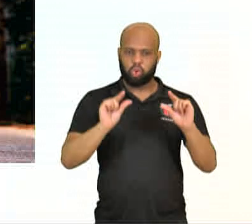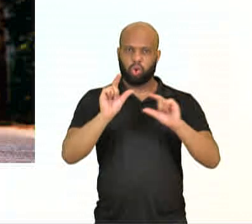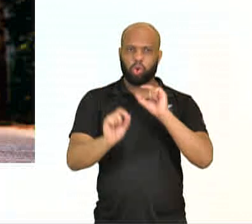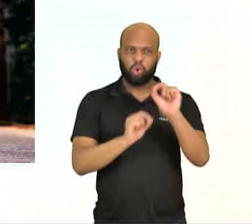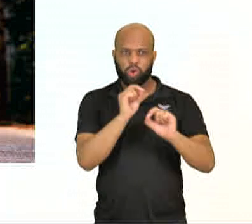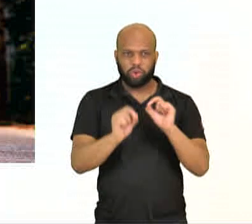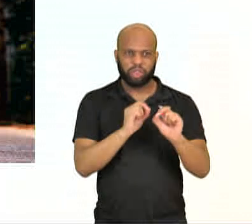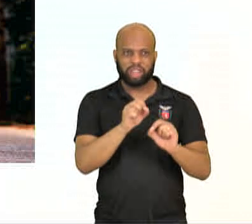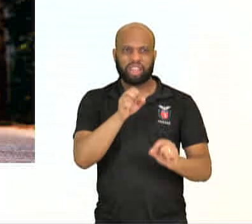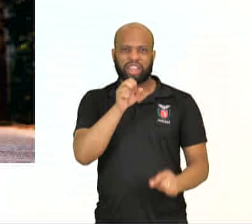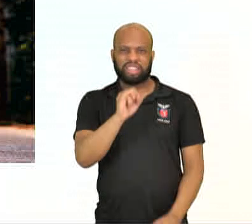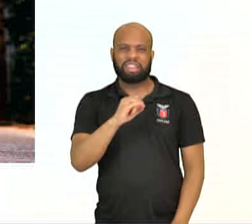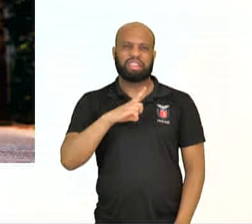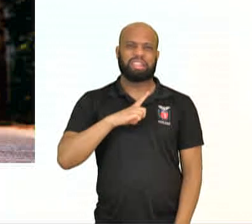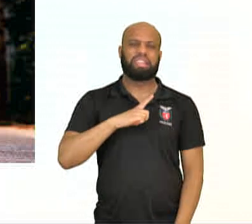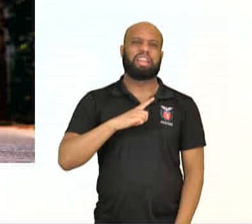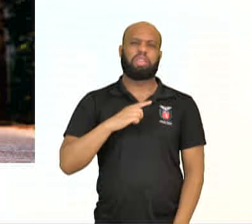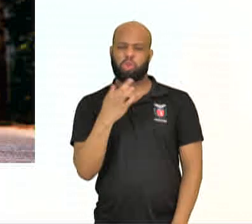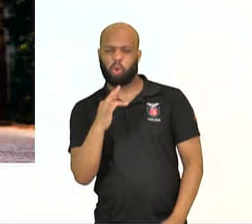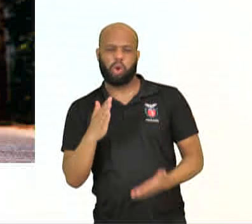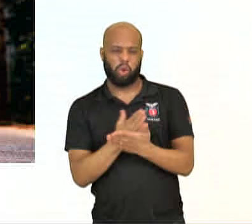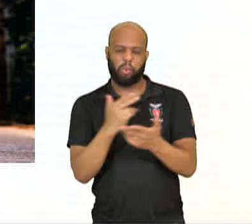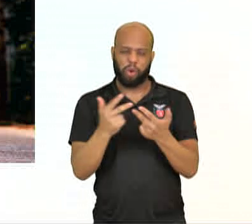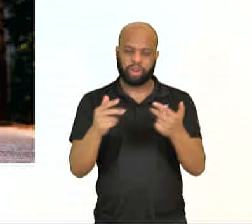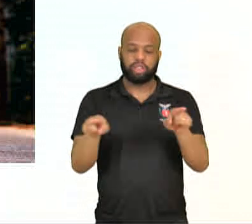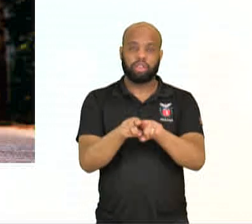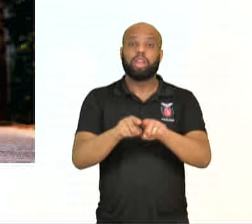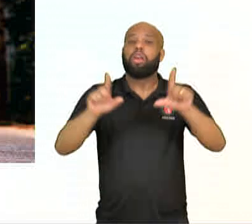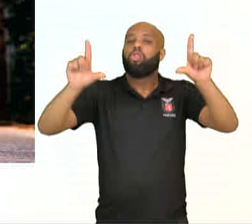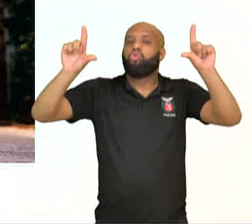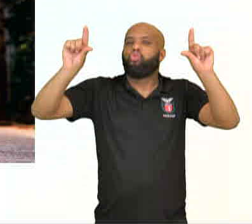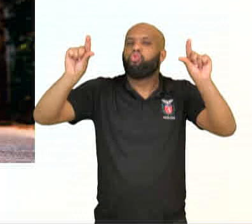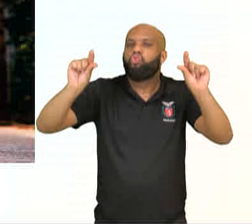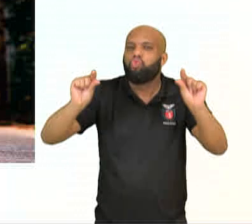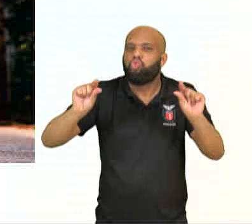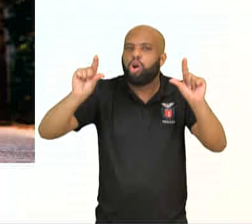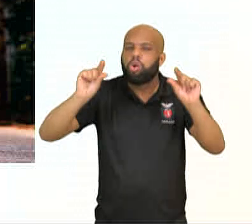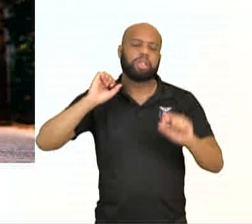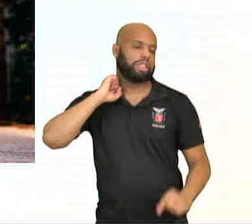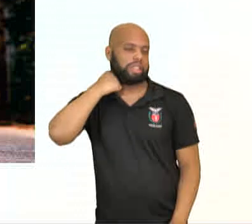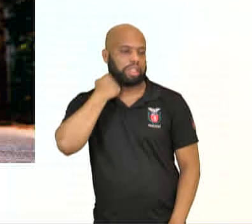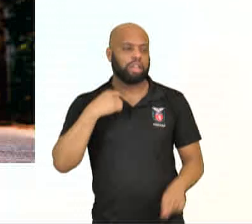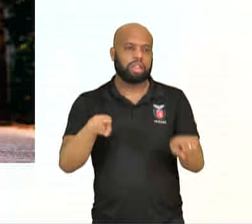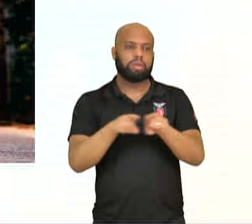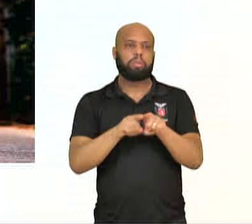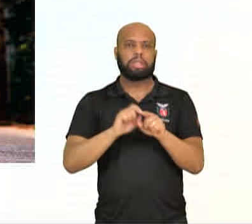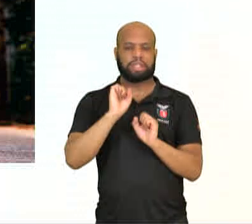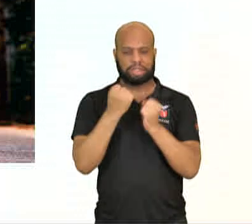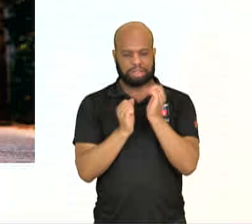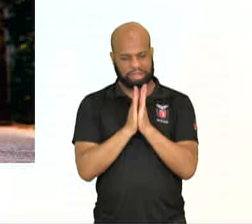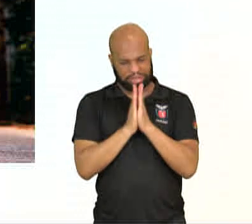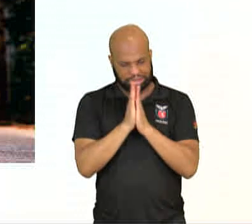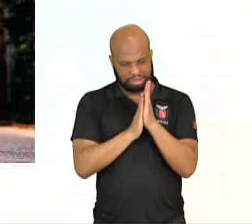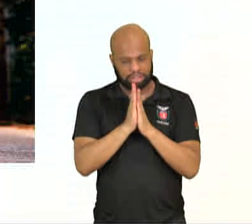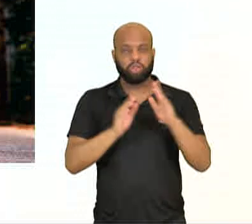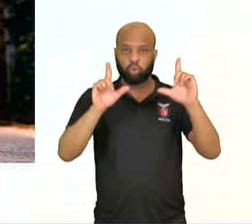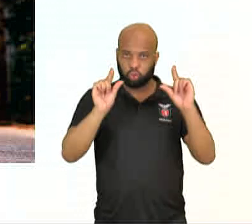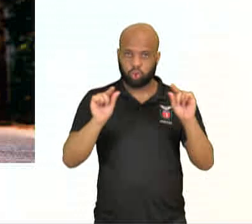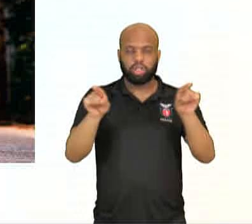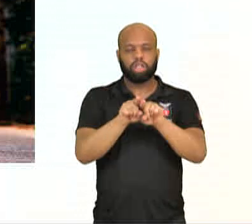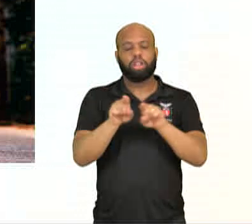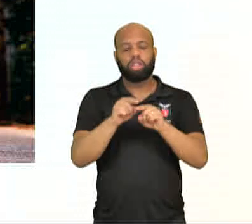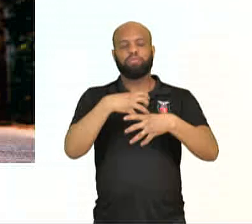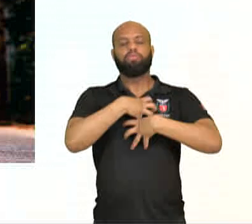na atenção, alívio do estresse, diminui os níveis de ansiedade, promove maiores sensações de relaxamento